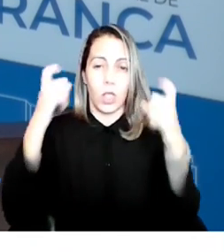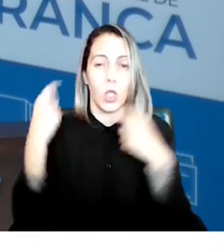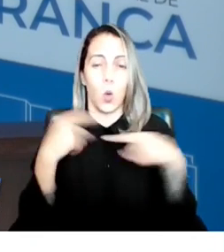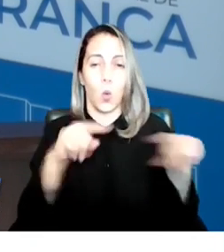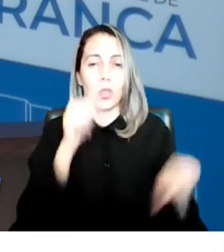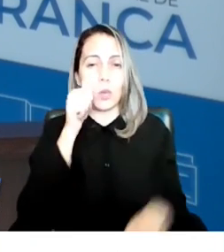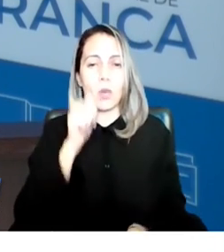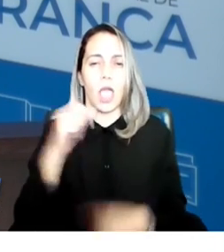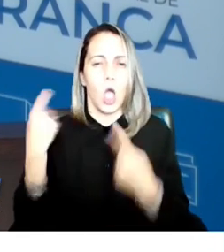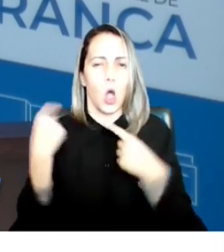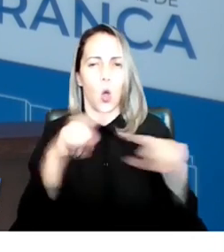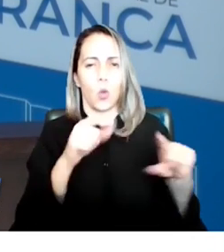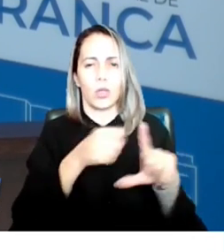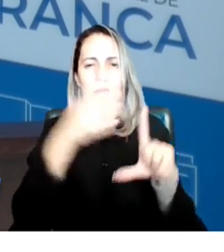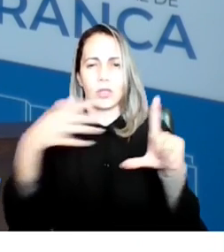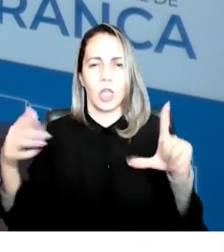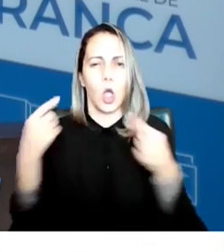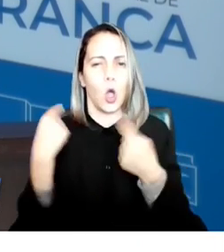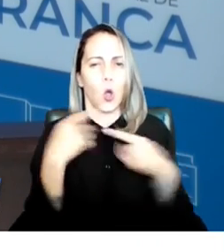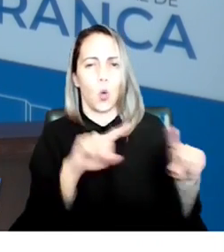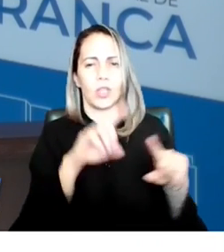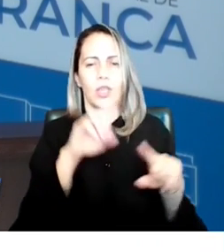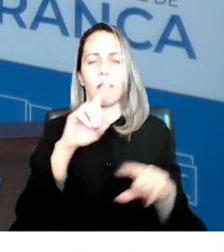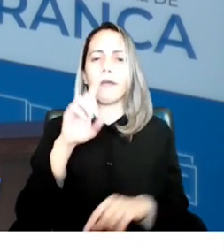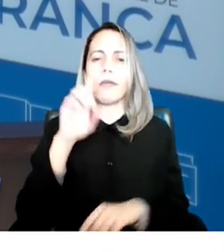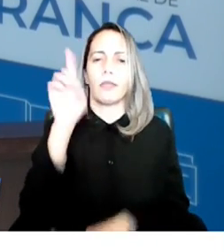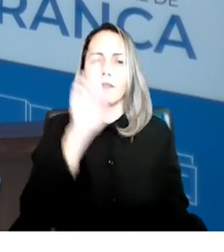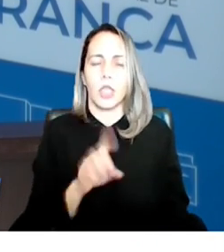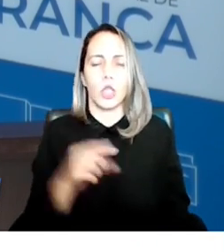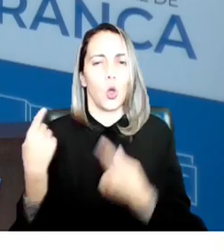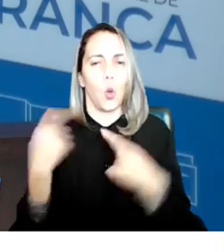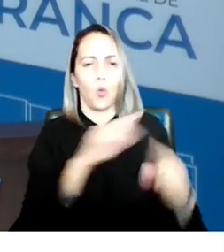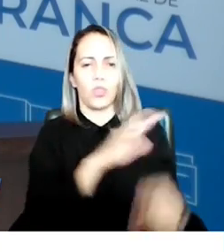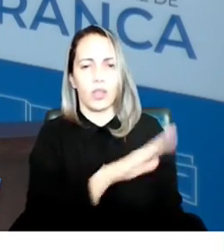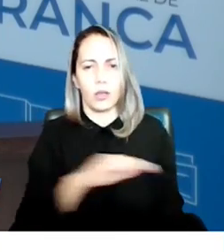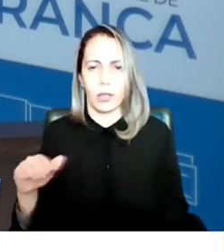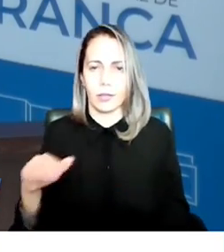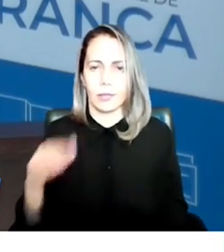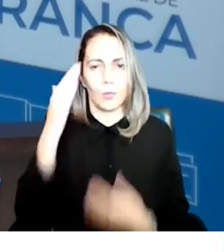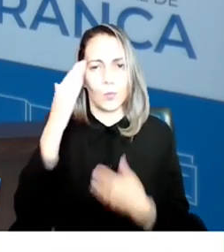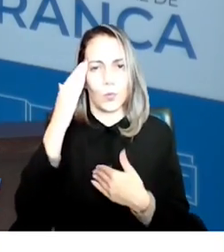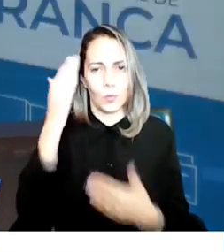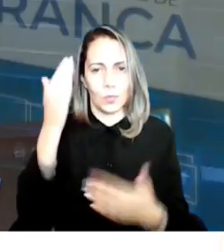contra deficientes e contra crianças. Muito obrigada pela atenção.